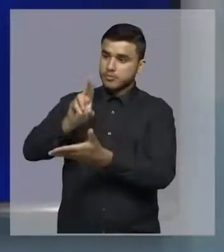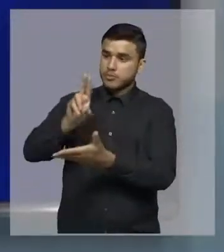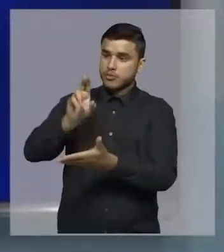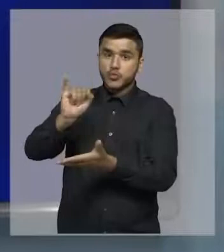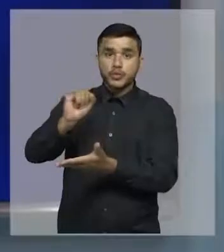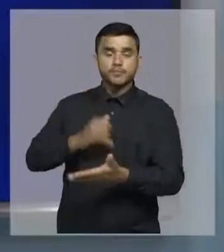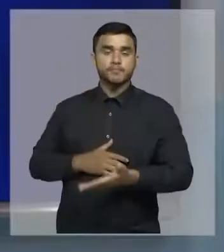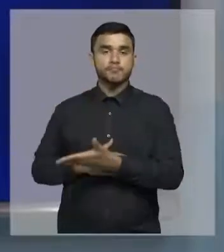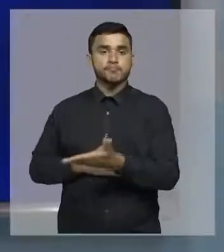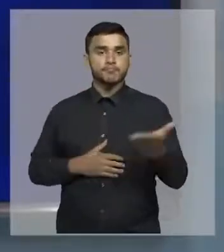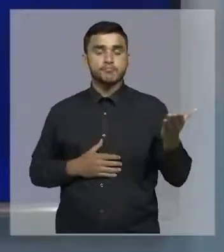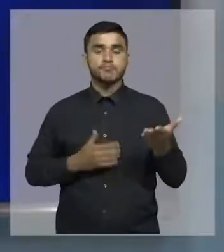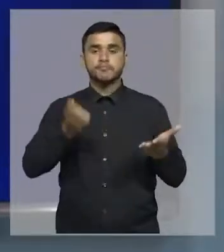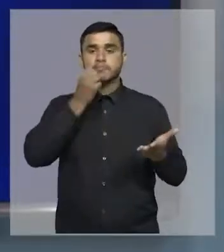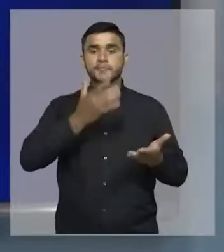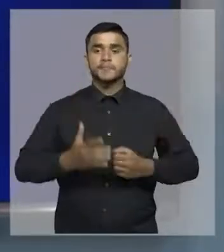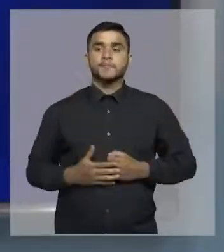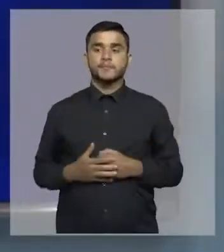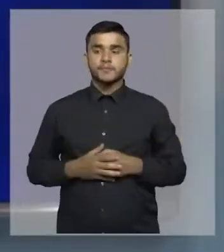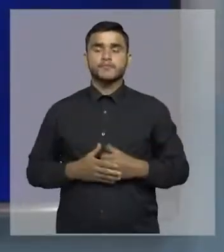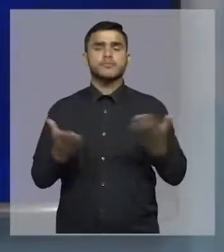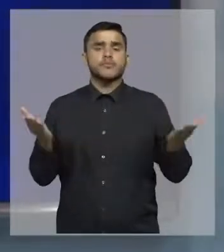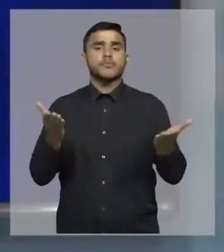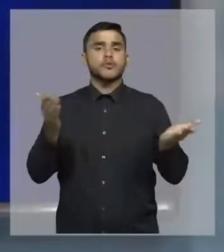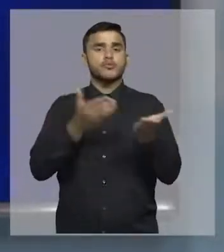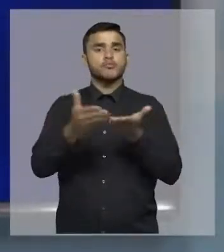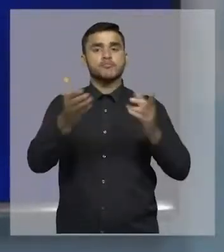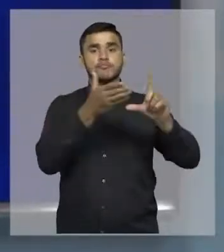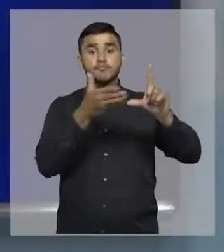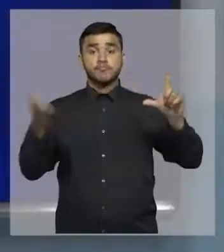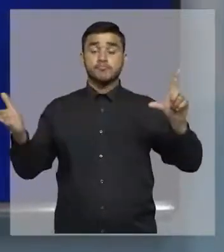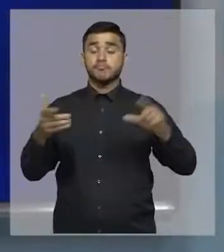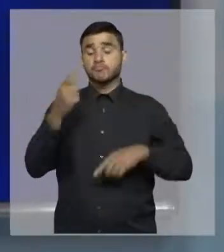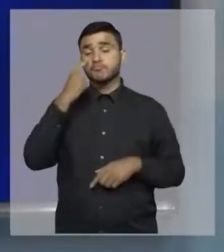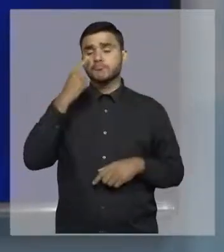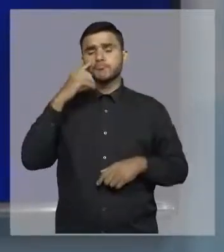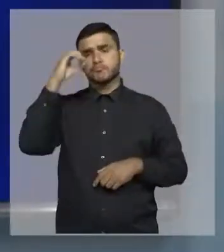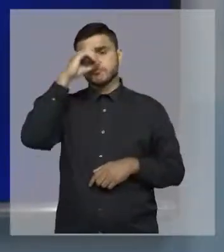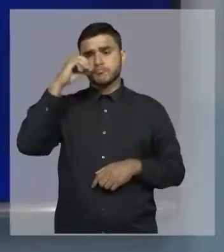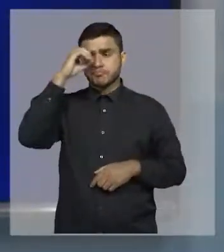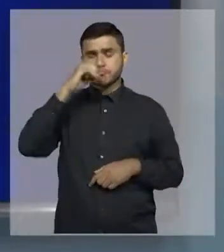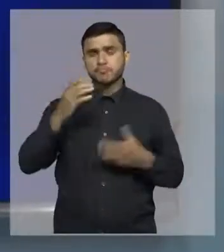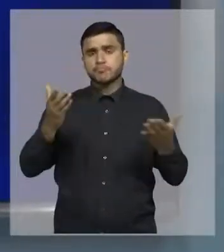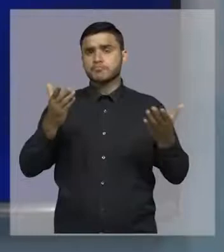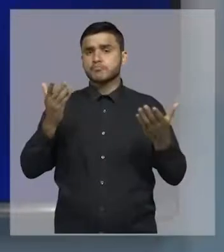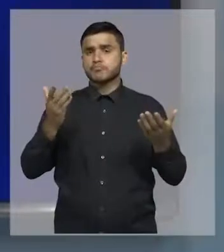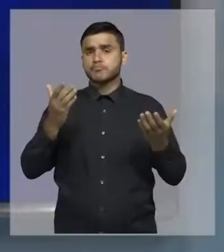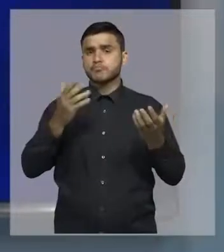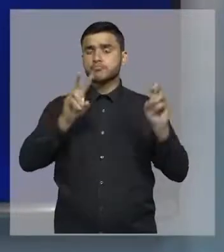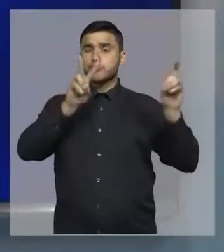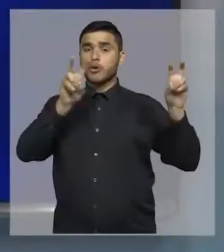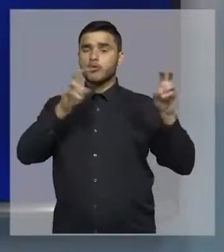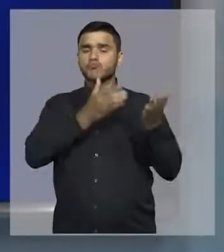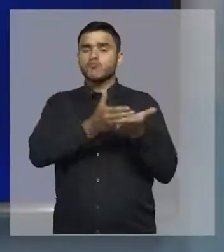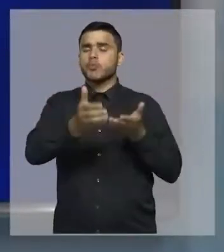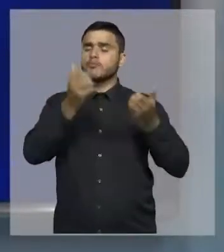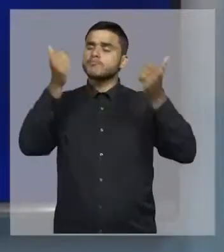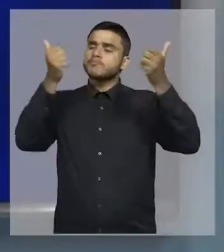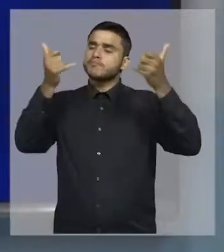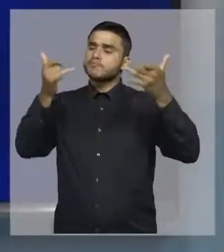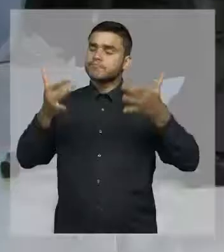nós vamos iniciar o programa com o tema de abertura do nosso editorial,